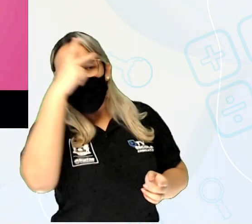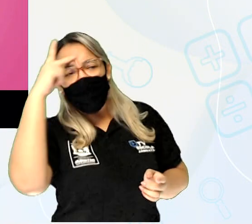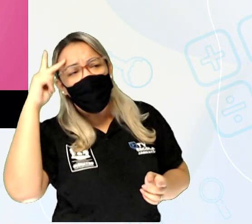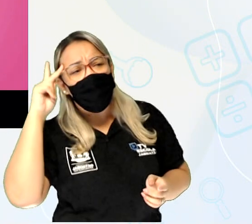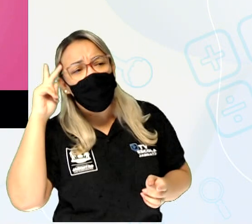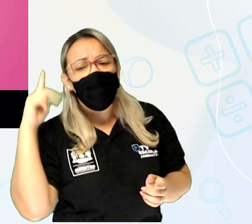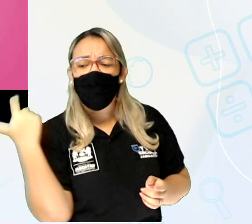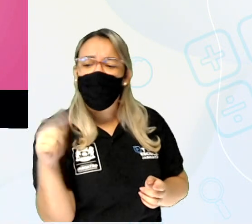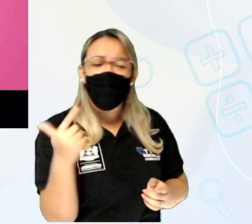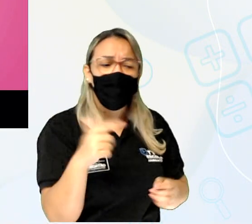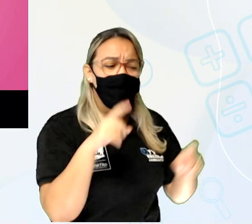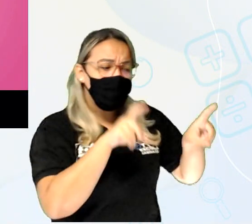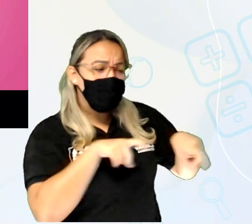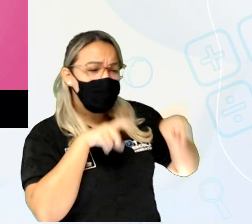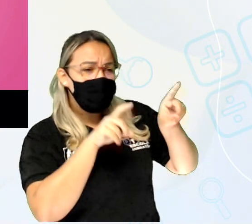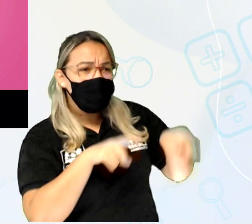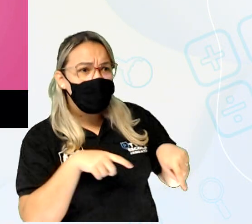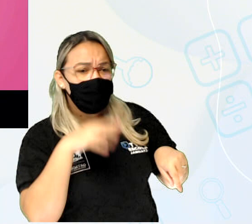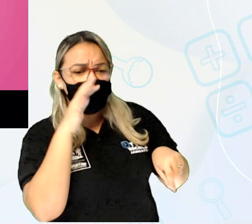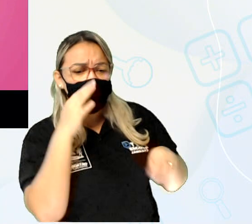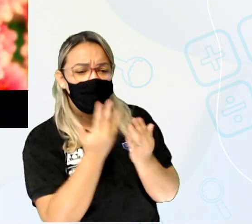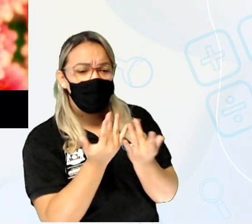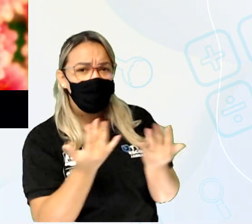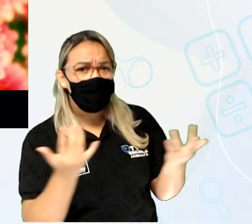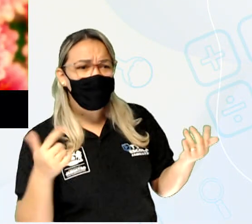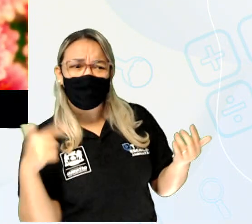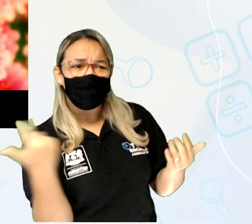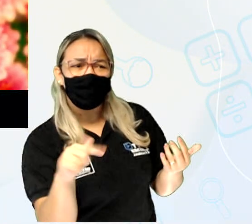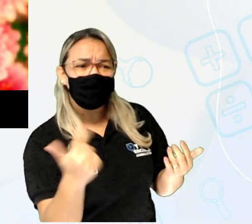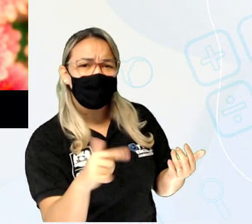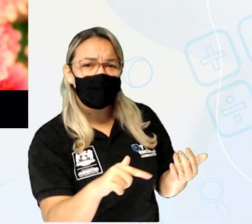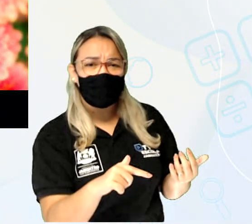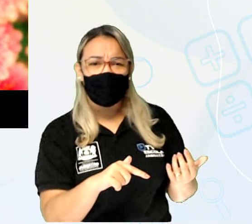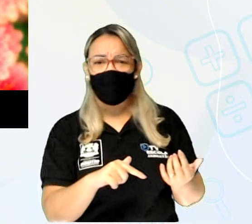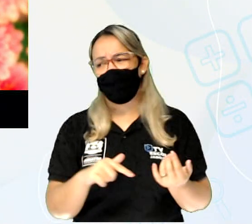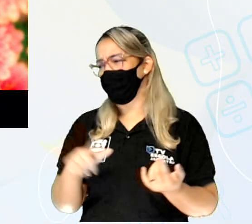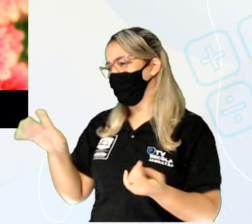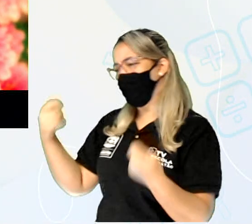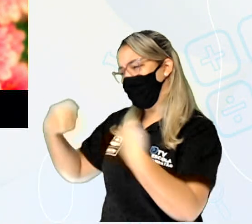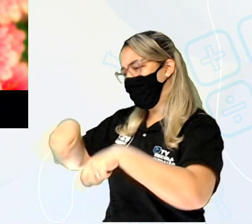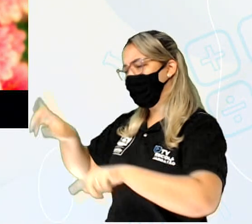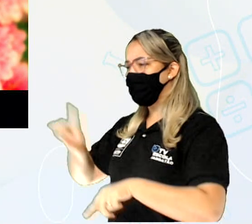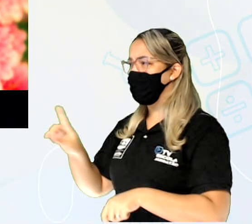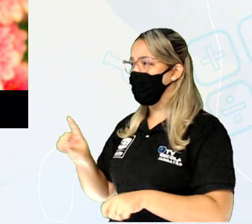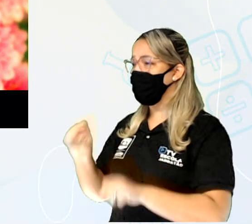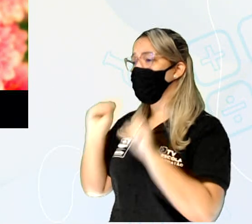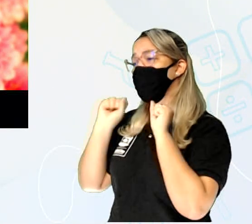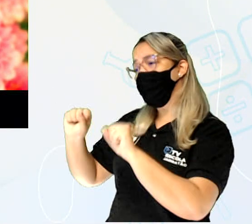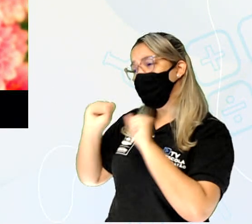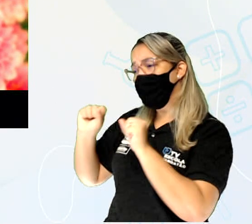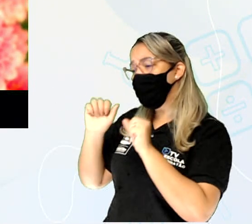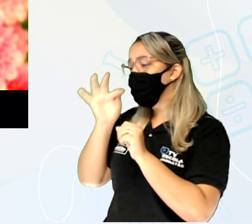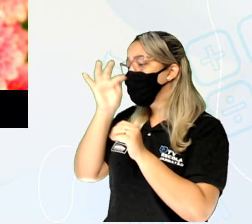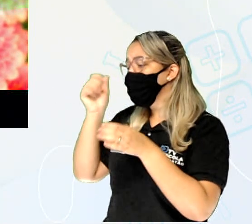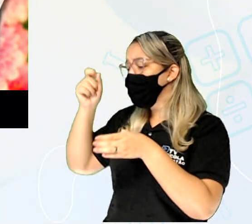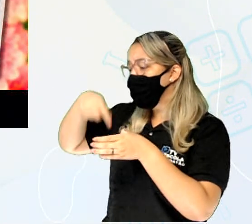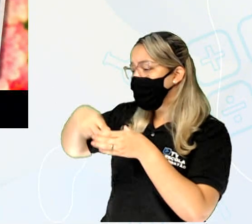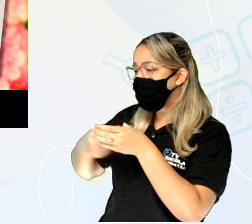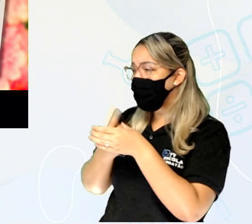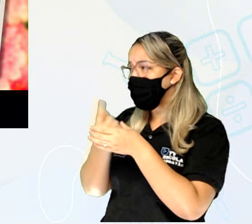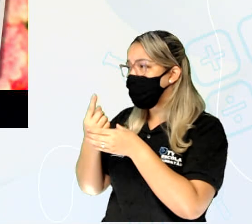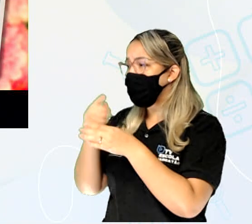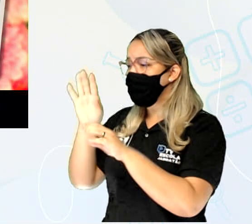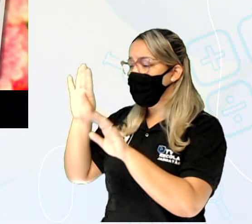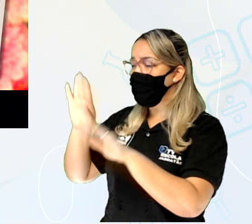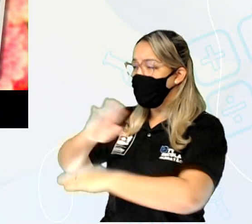têm fazendas, jardins ou sequer um quintal? Não precisa muito espaço. Você pode plantar na sua janela ou um